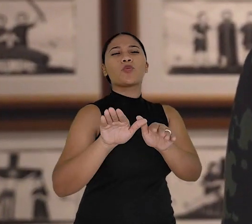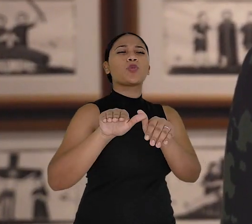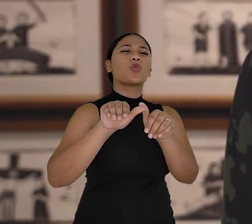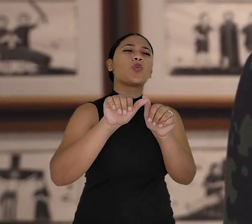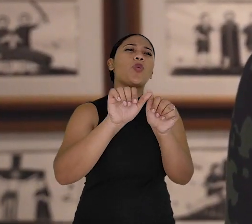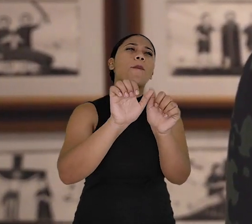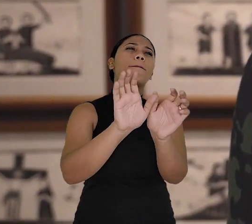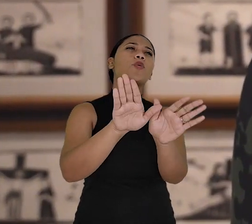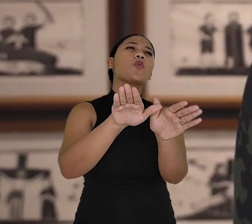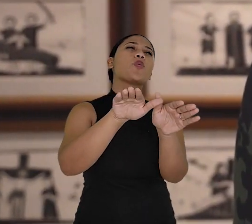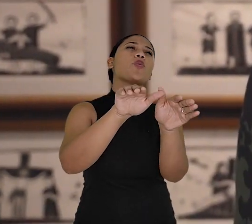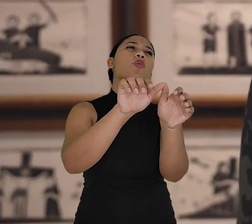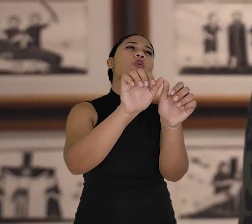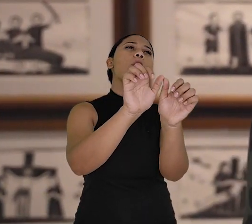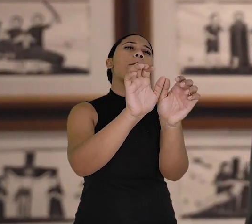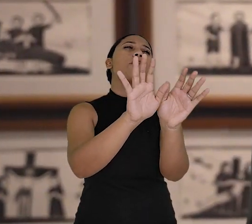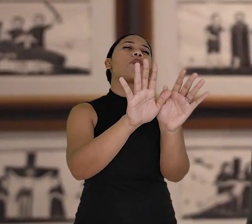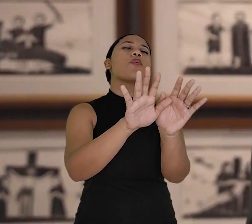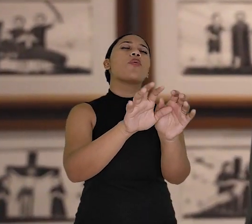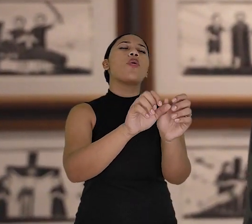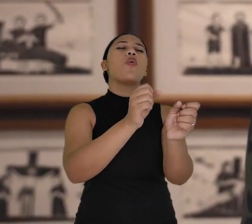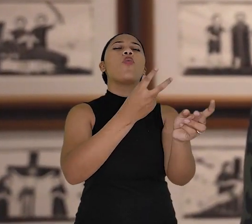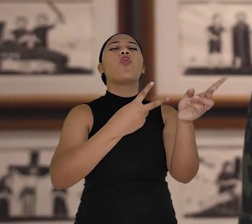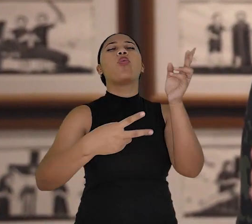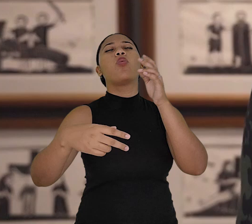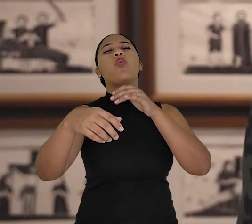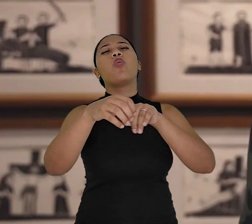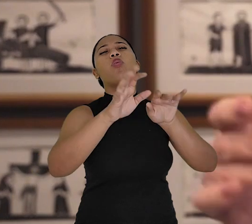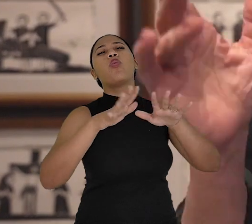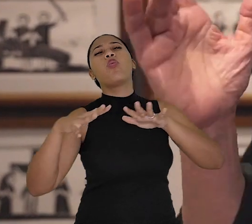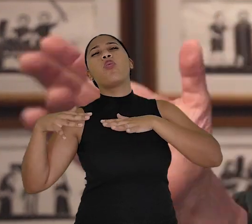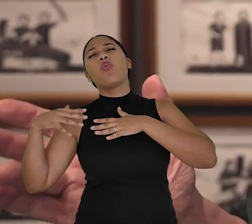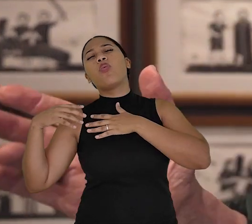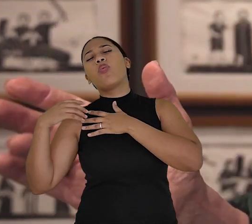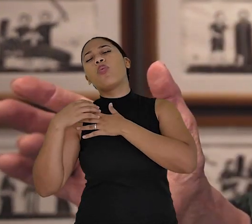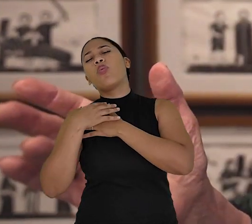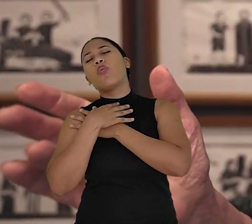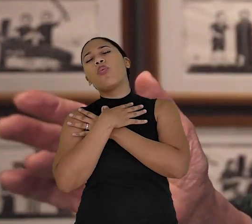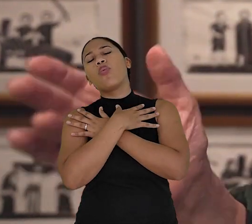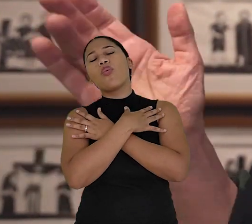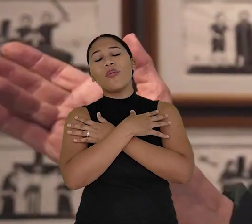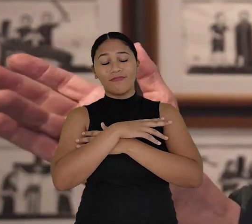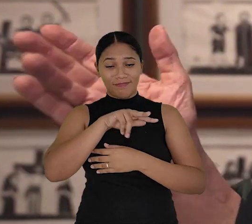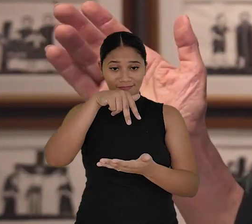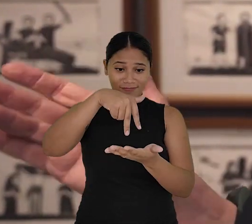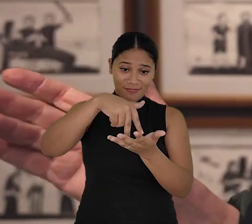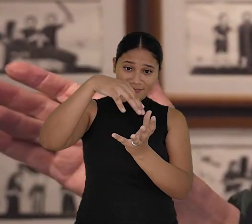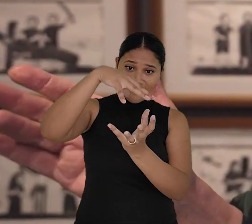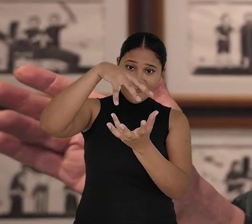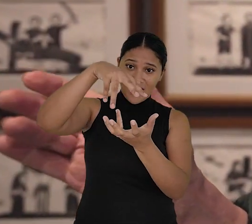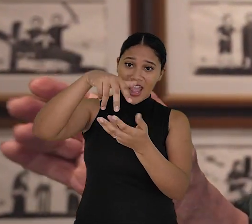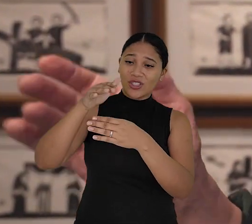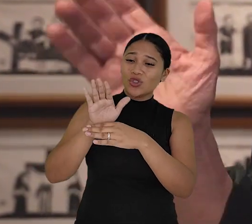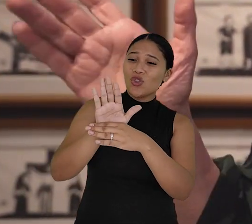passarinhos cantando e o vento soprando o prado. Na terra fez tanta coisa e ajudou a